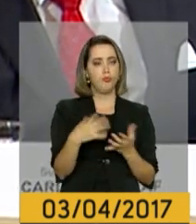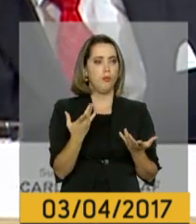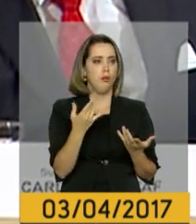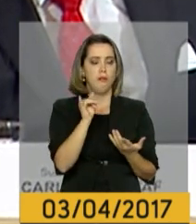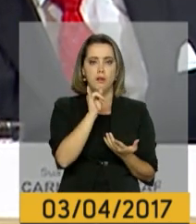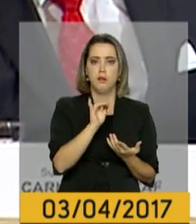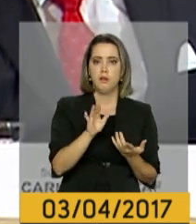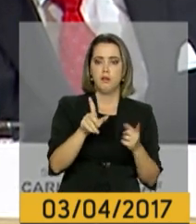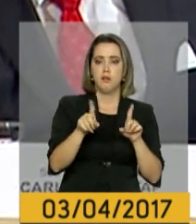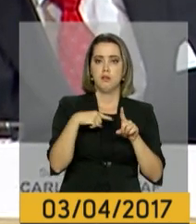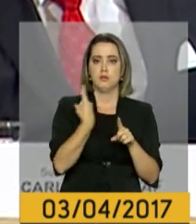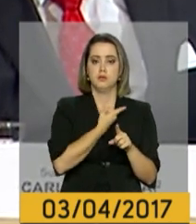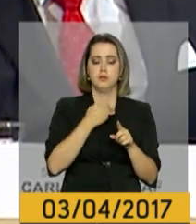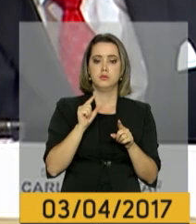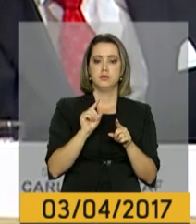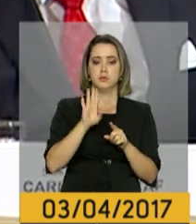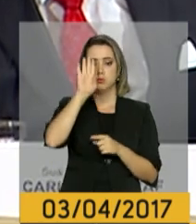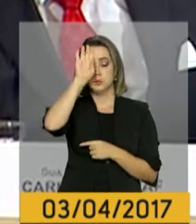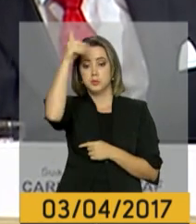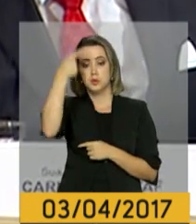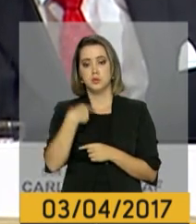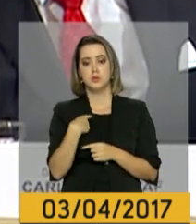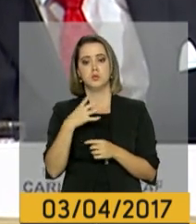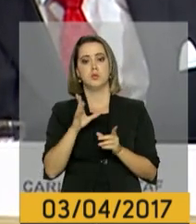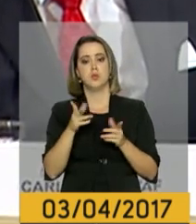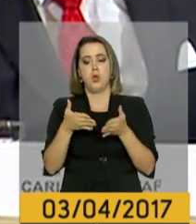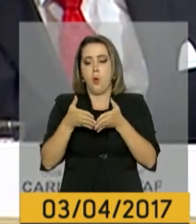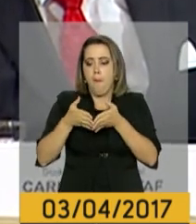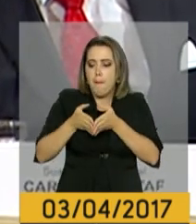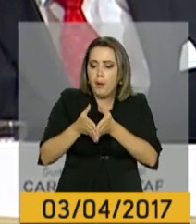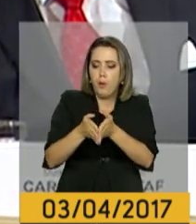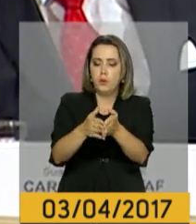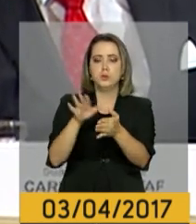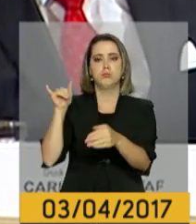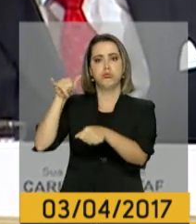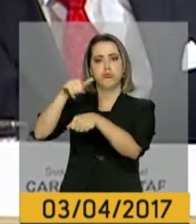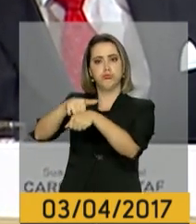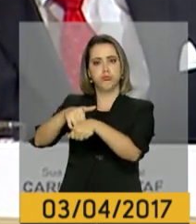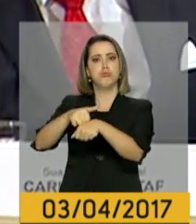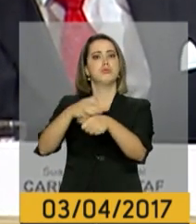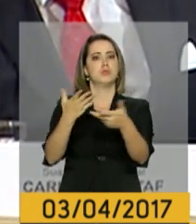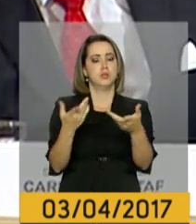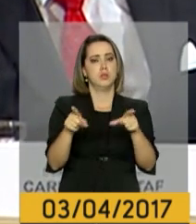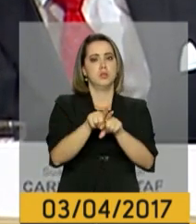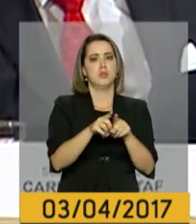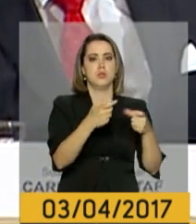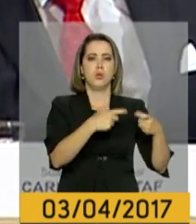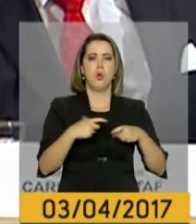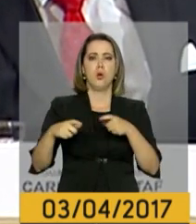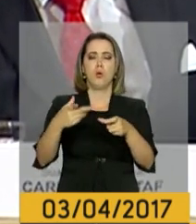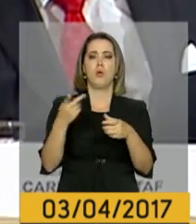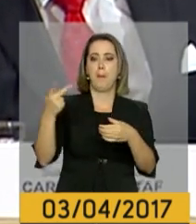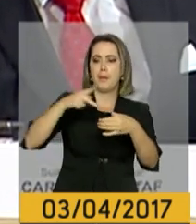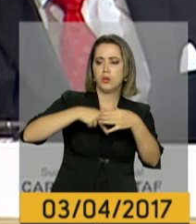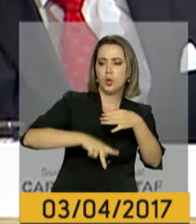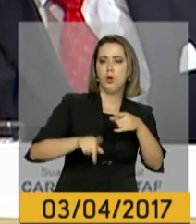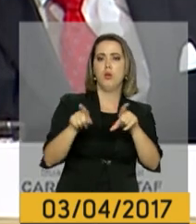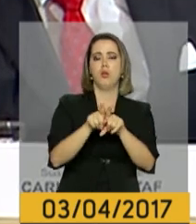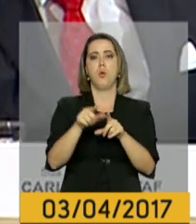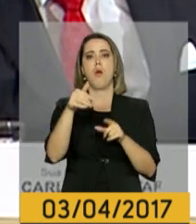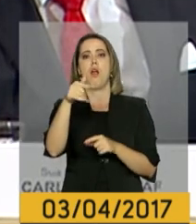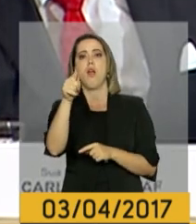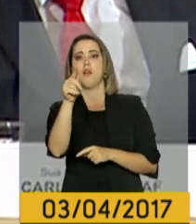que reputamos prioritários nas áreas de portos, aeroportos, rodovias, ferrovias, bacias de petróleo e gás,